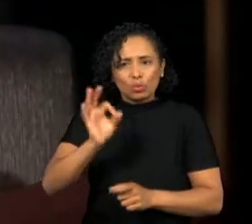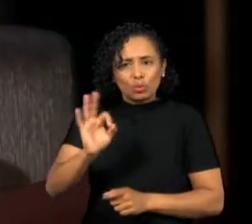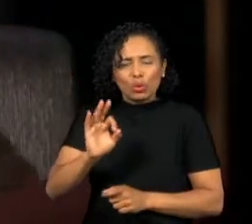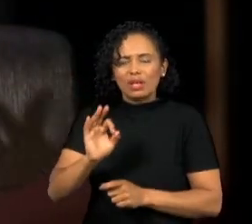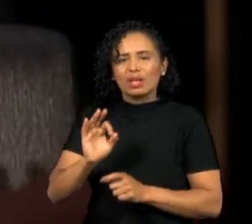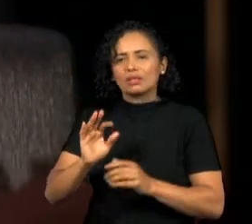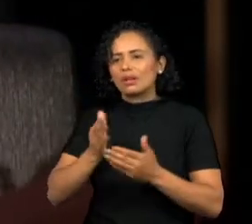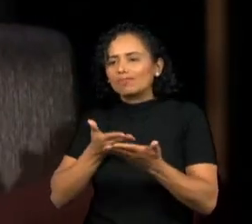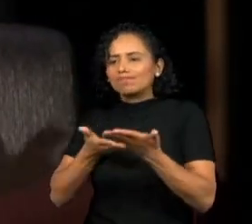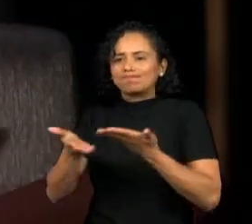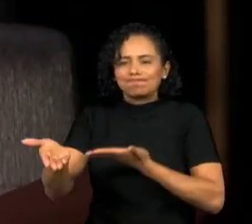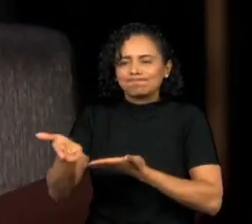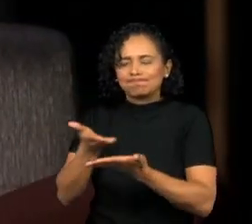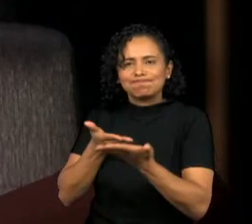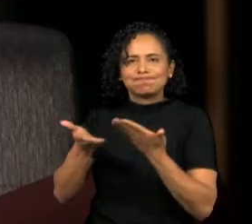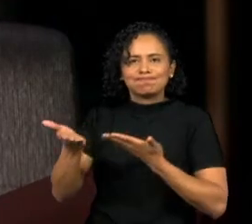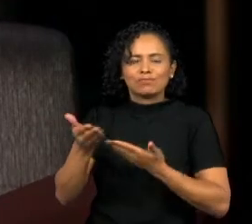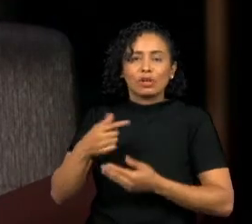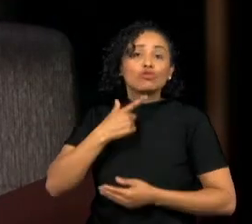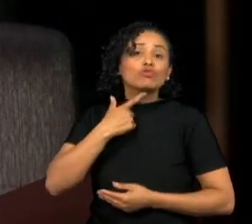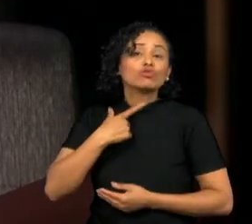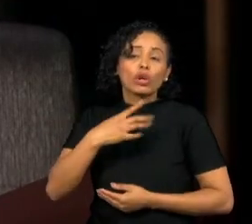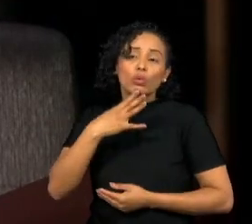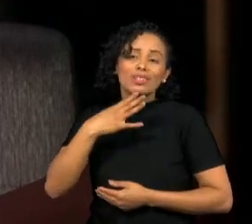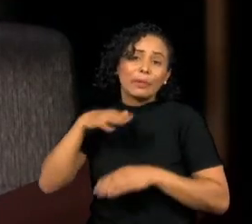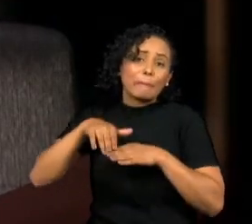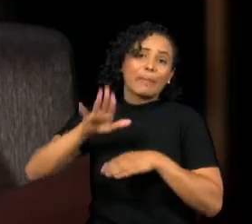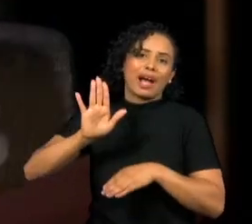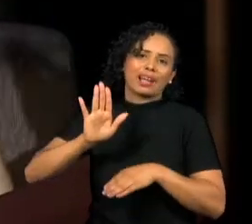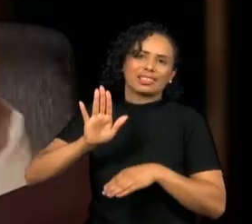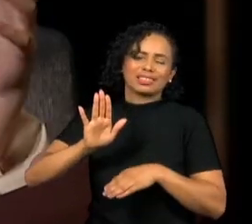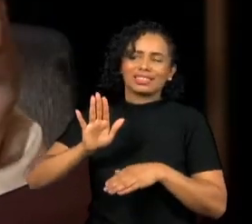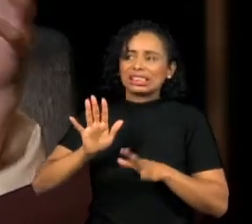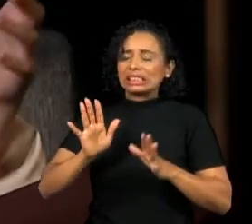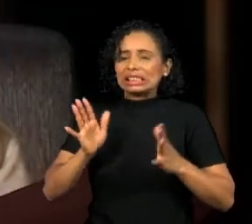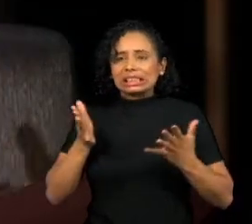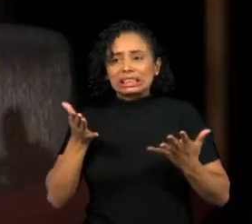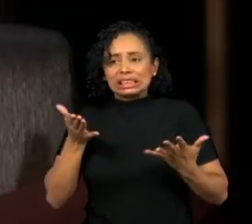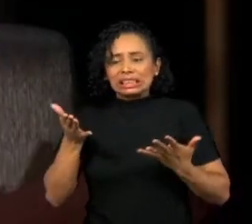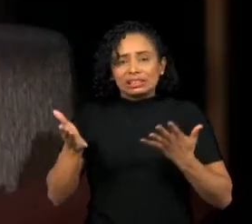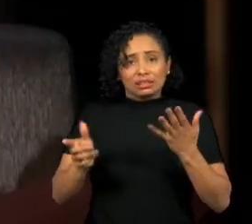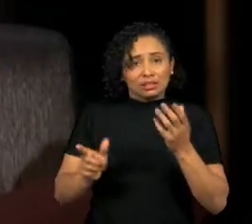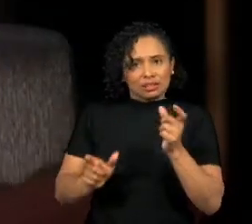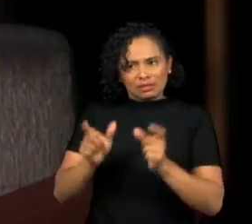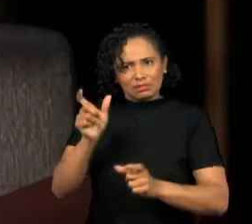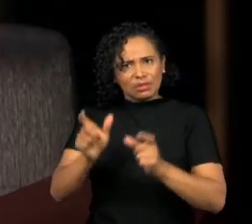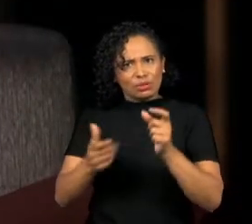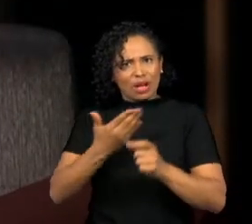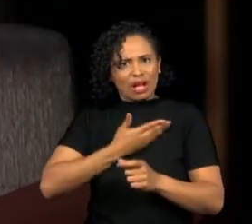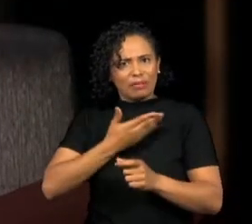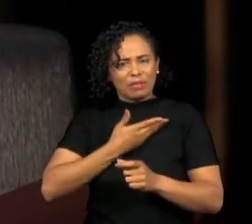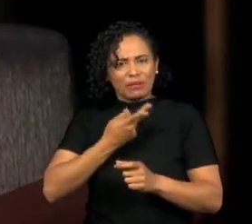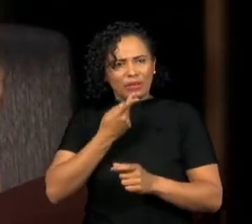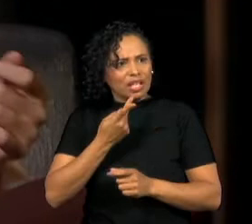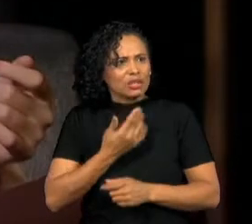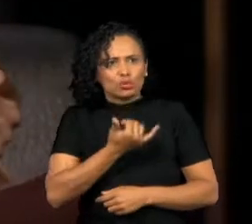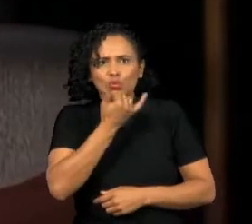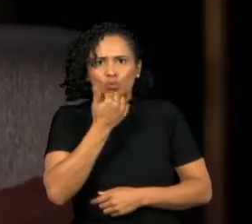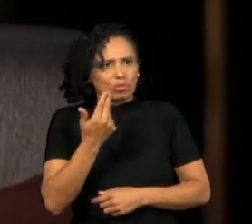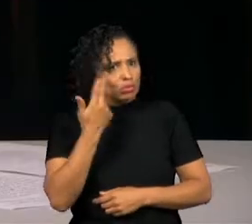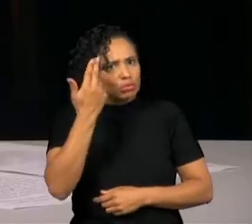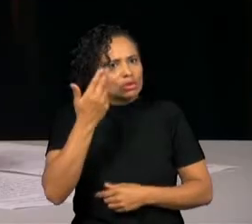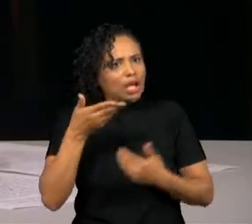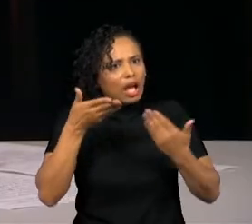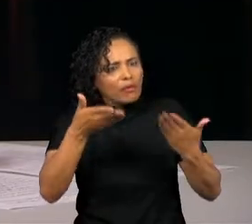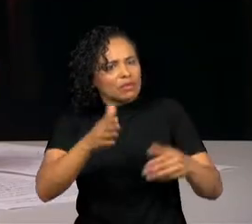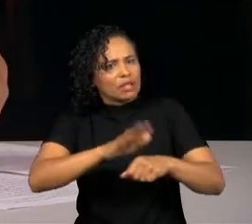tenho vontade de e mais as pessoas só que a rapaziada que eu convivo Fala mano não dá para fazer isso que tipo eu